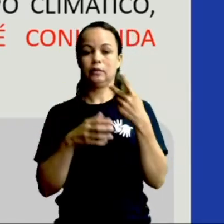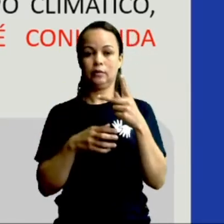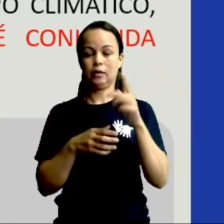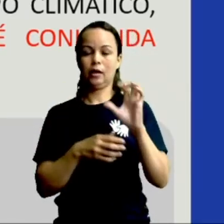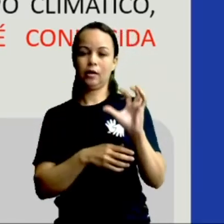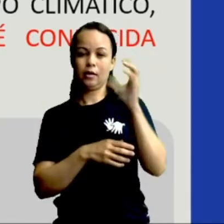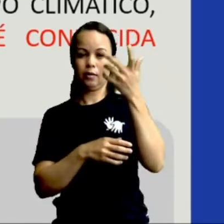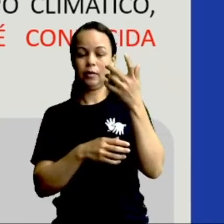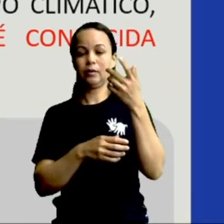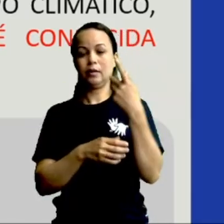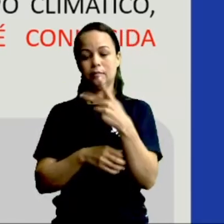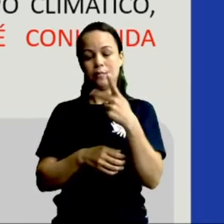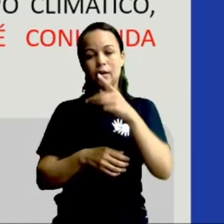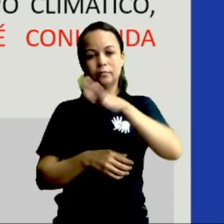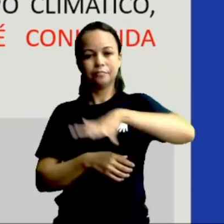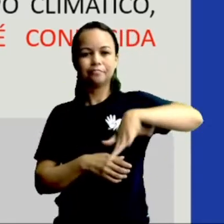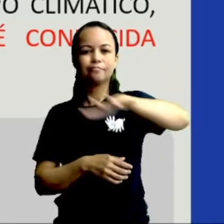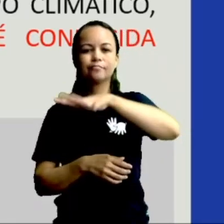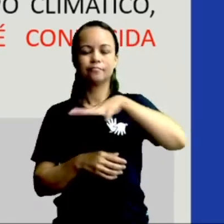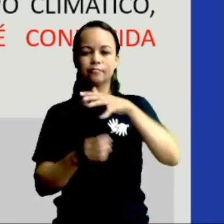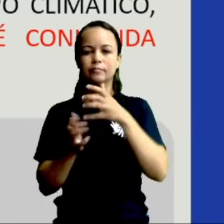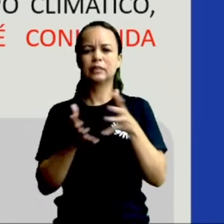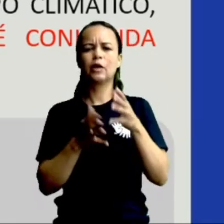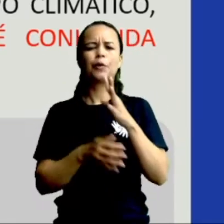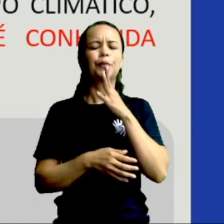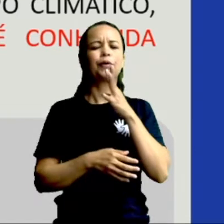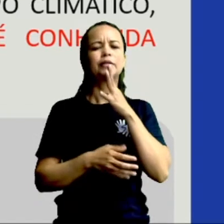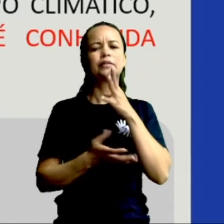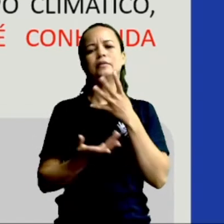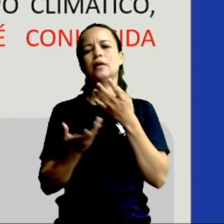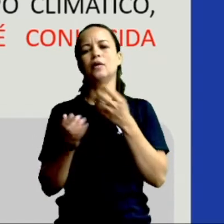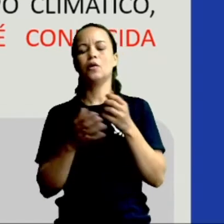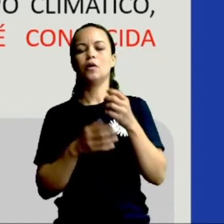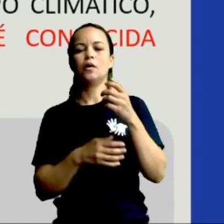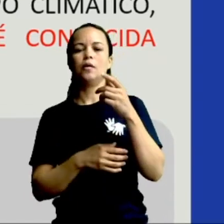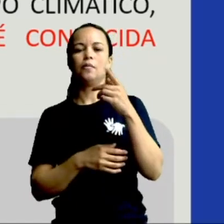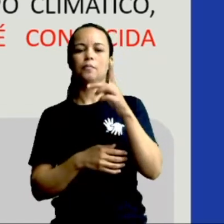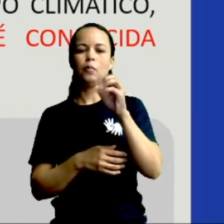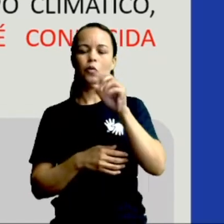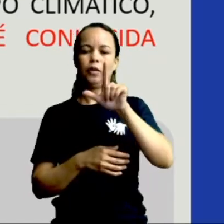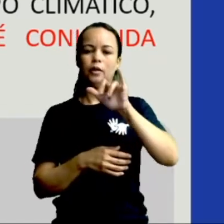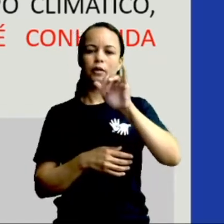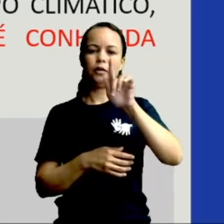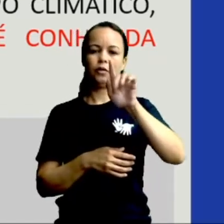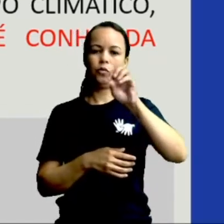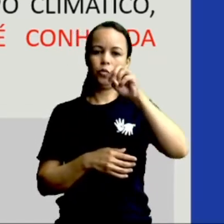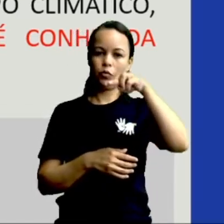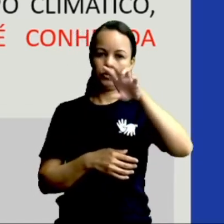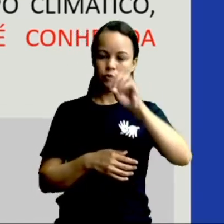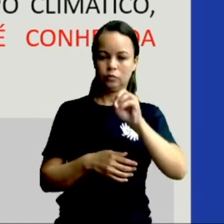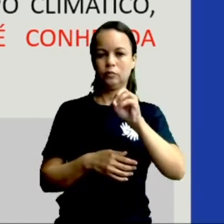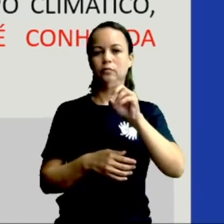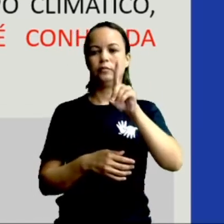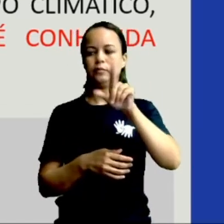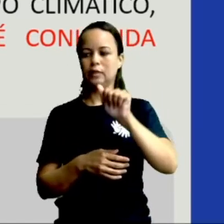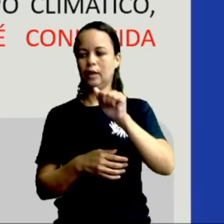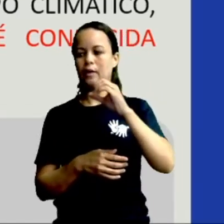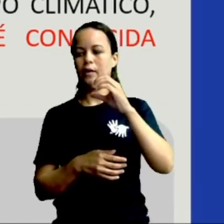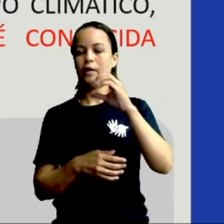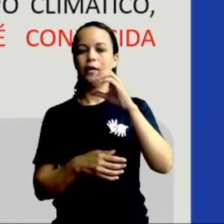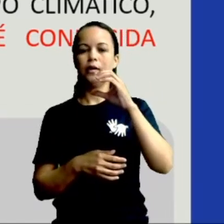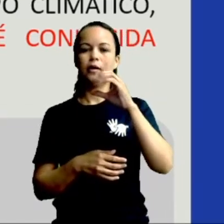climático, uma parte dessa região é conhecida como polígono das secas. Então, gente, você está vendo na imagem